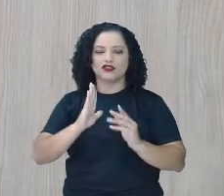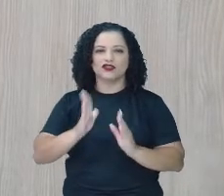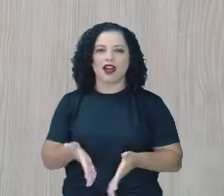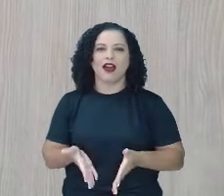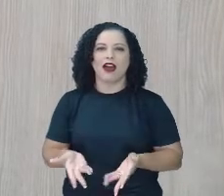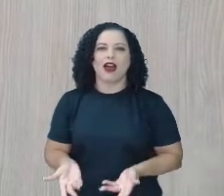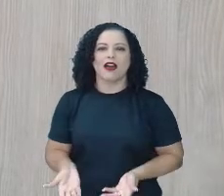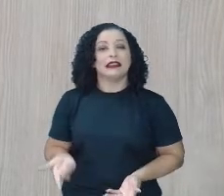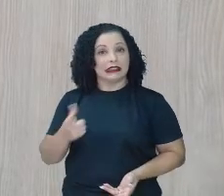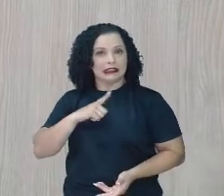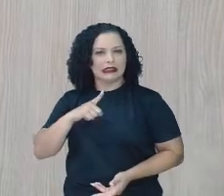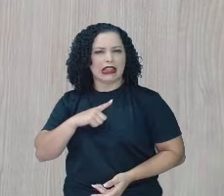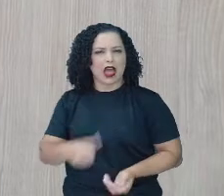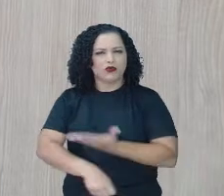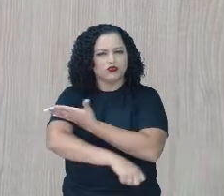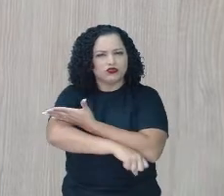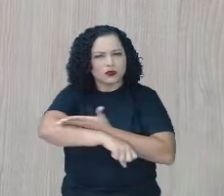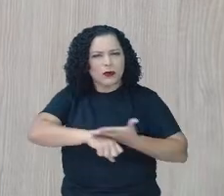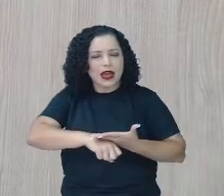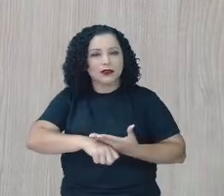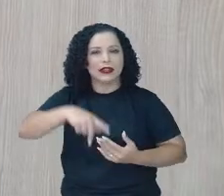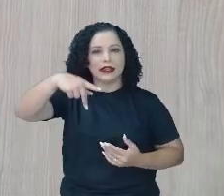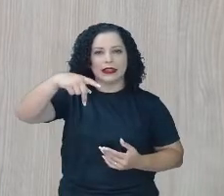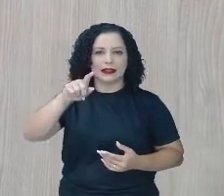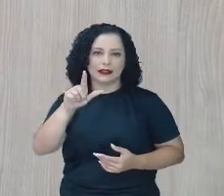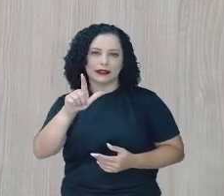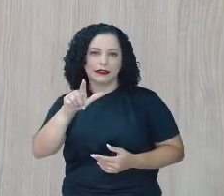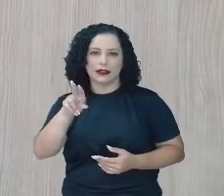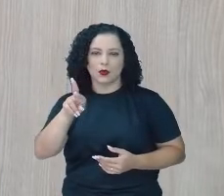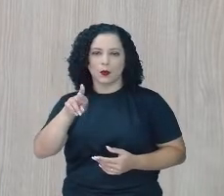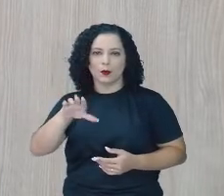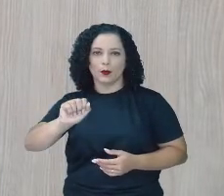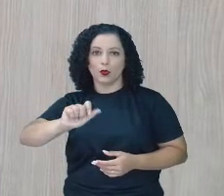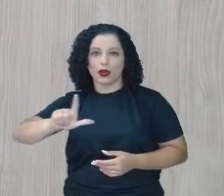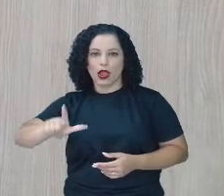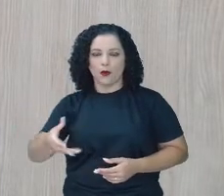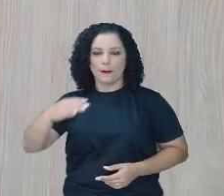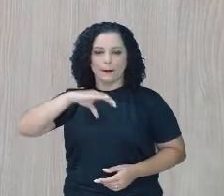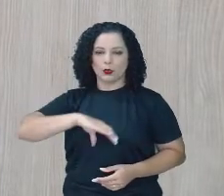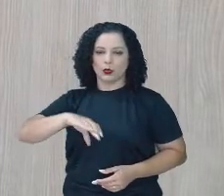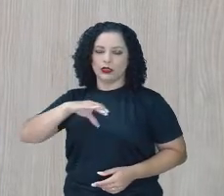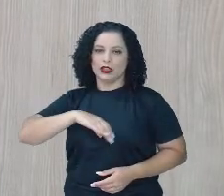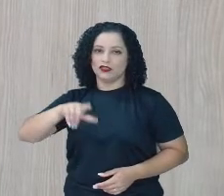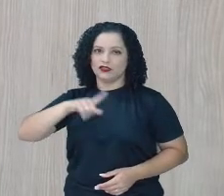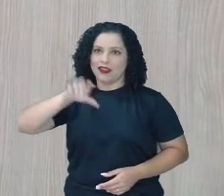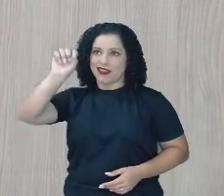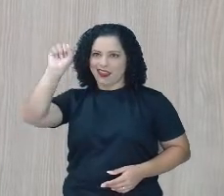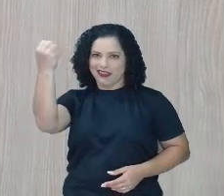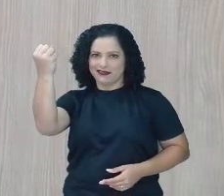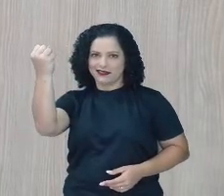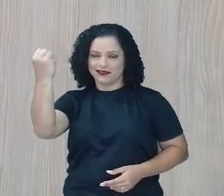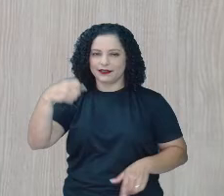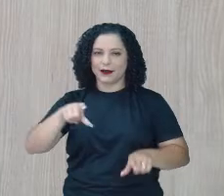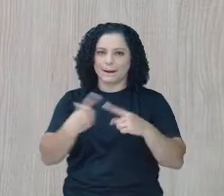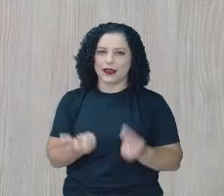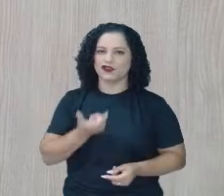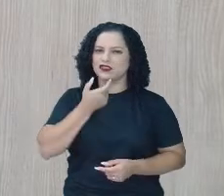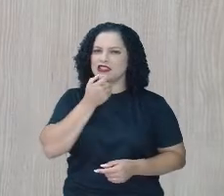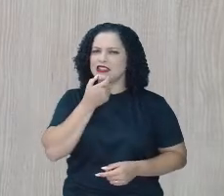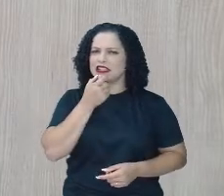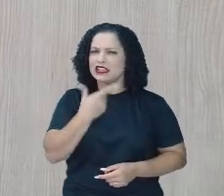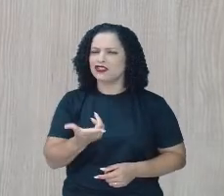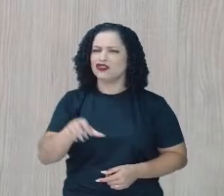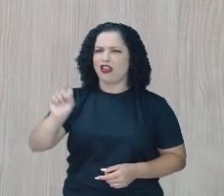plural em português ser com S. Mas esse plural em português ser com S, em inglês o plural ser com S também, é